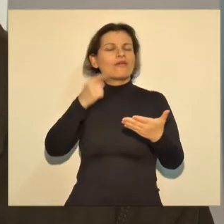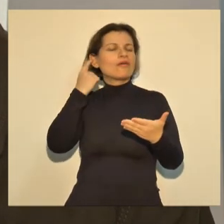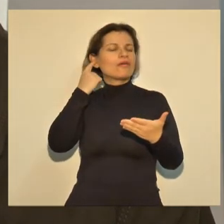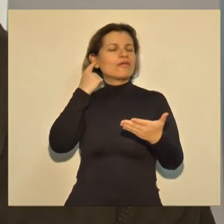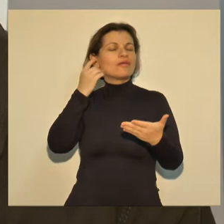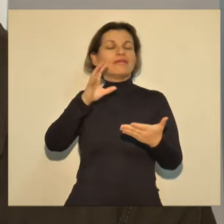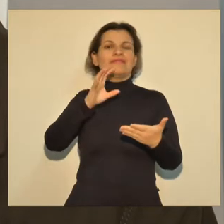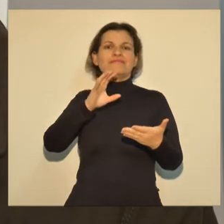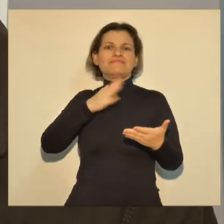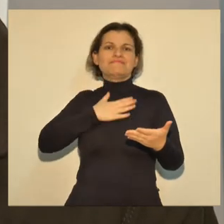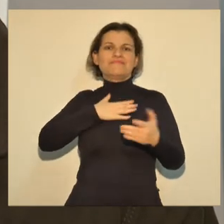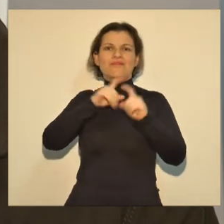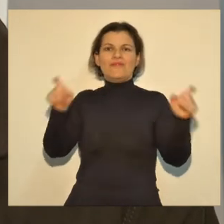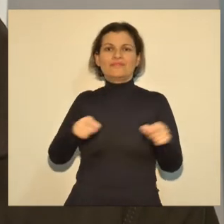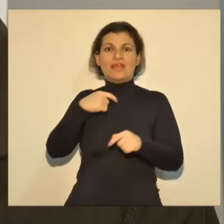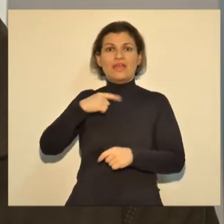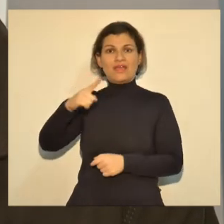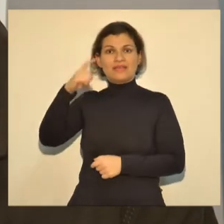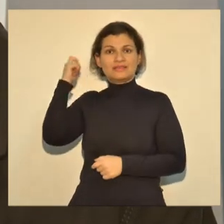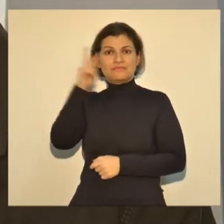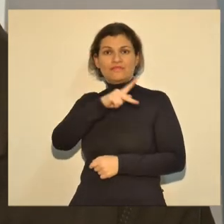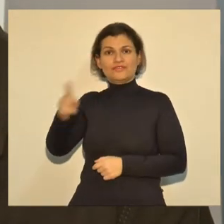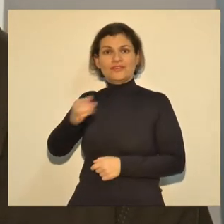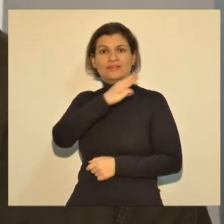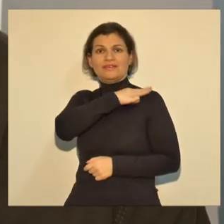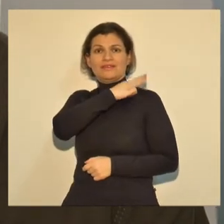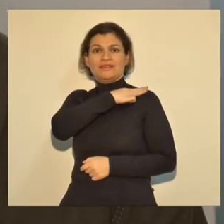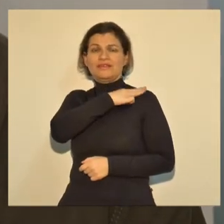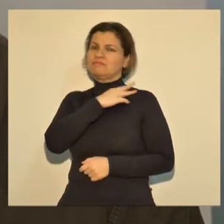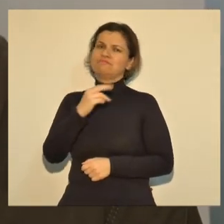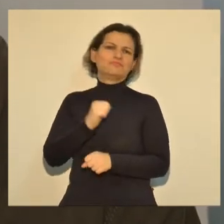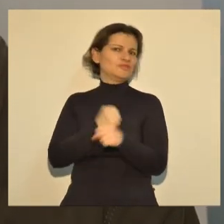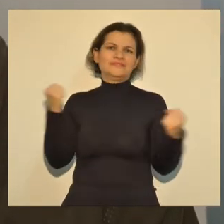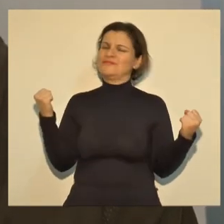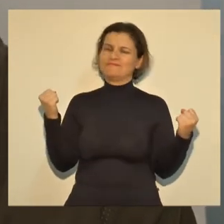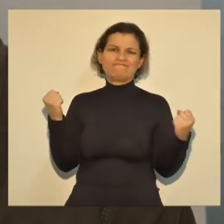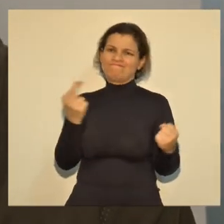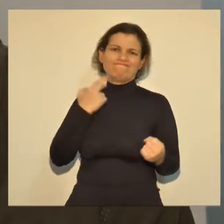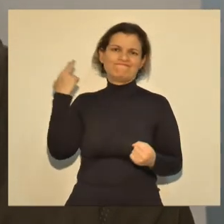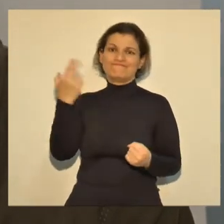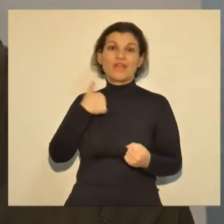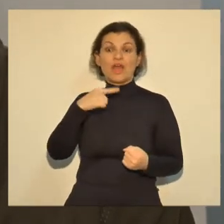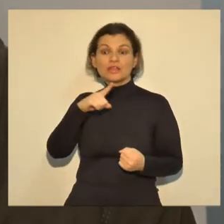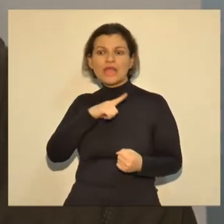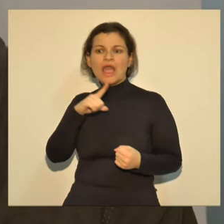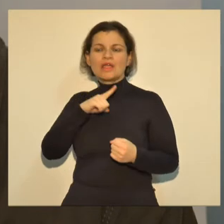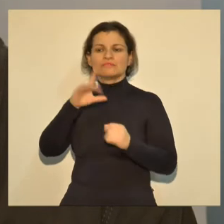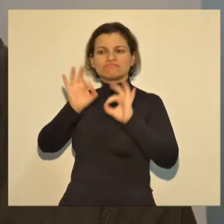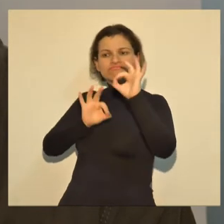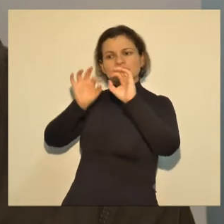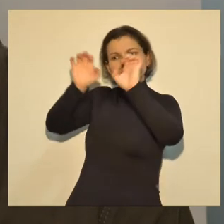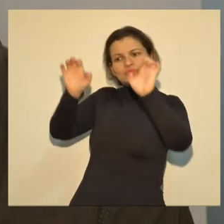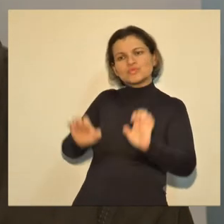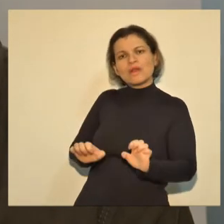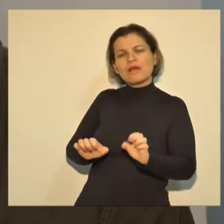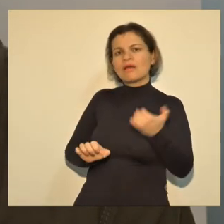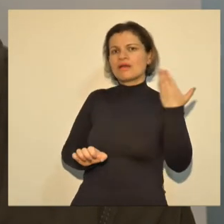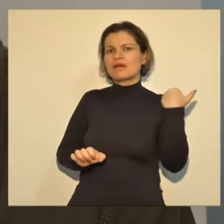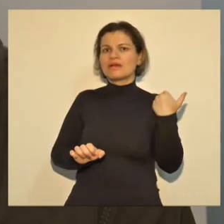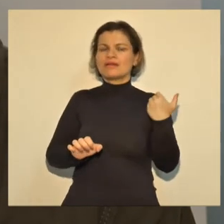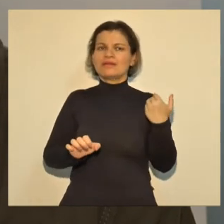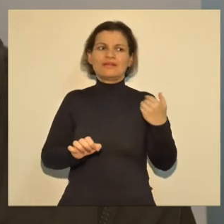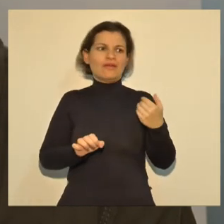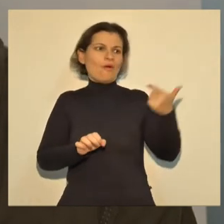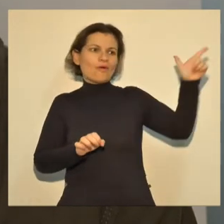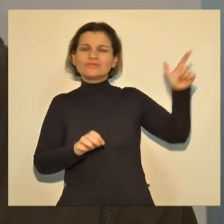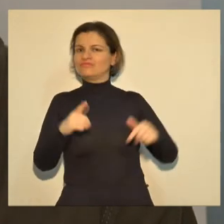resoluções no meu computador. Quando fui professor do ensino médio, isso não era possível. Eu tenho uma certa estrutura que não tinha fora